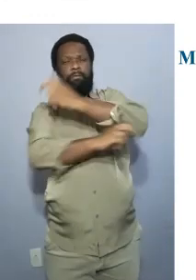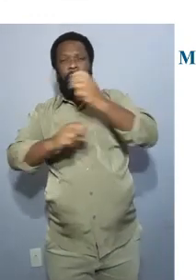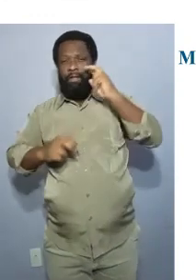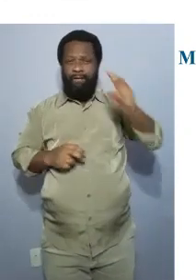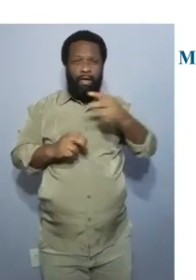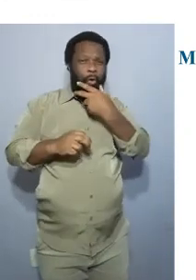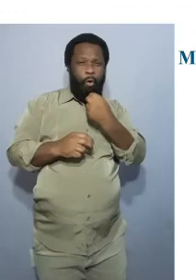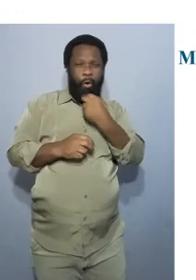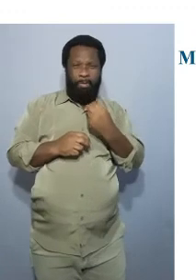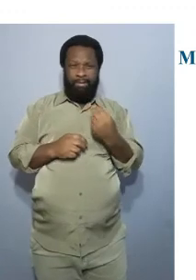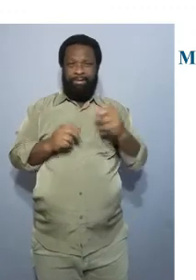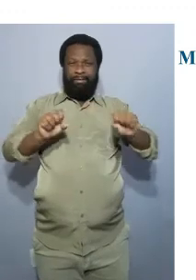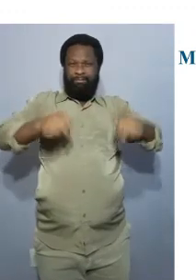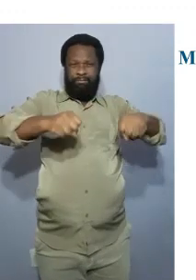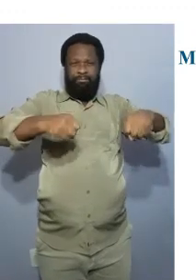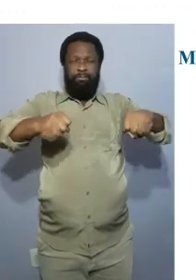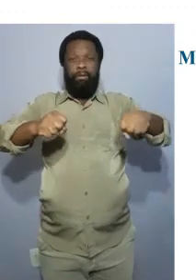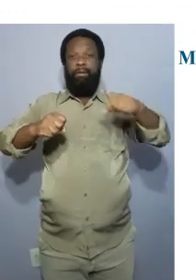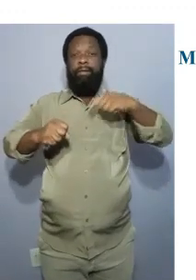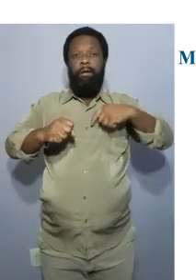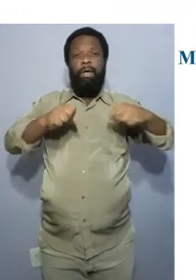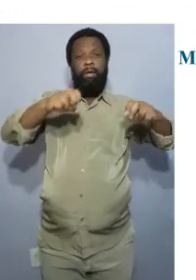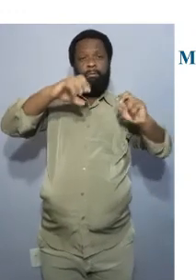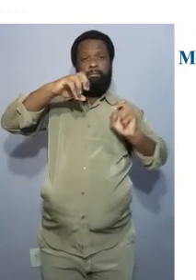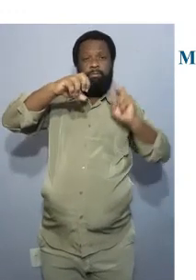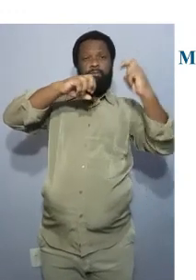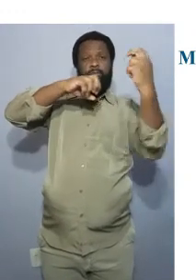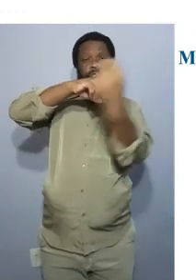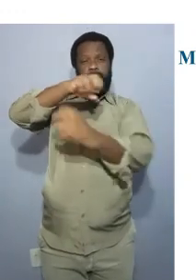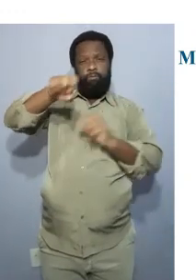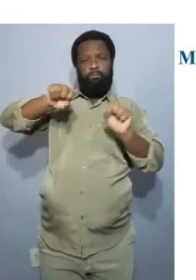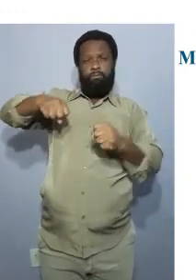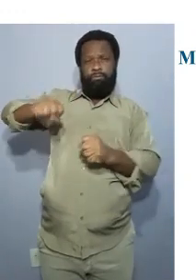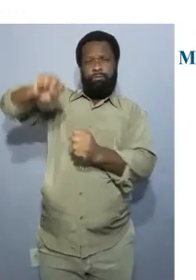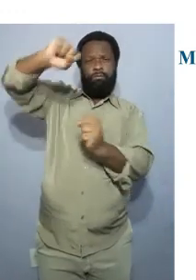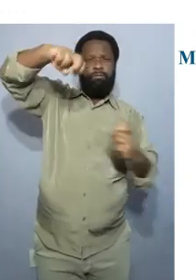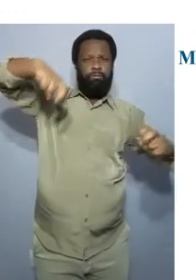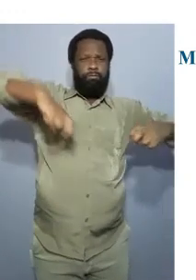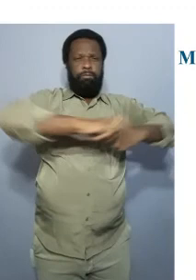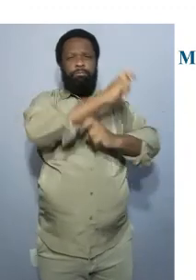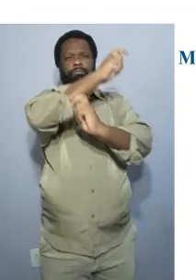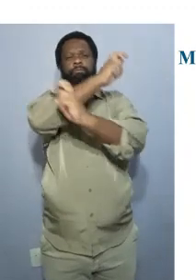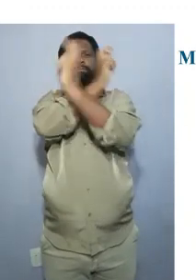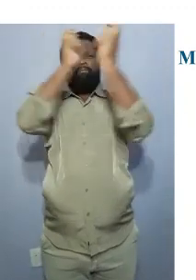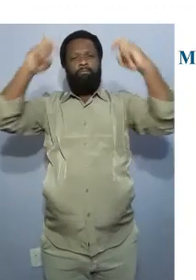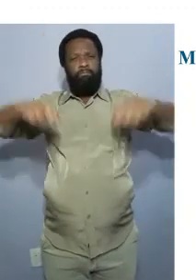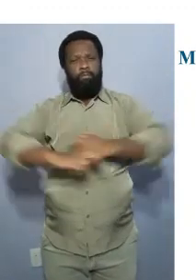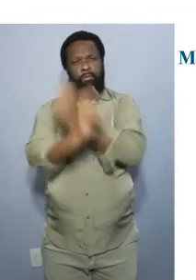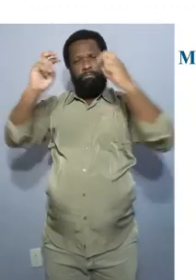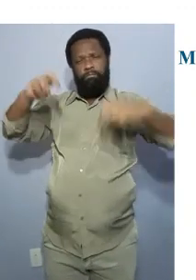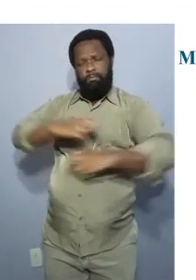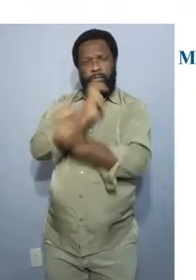tem aqui? Esses motociclistas, eles estão percorrendo no globo da morte, né, na extremidade dele, e aí o desenho